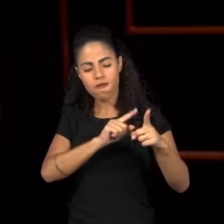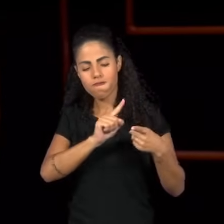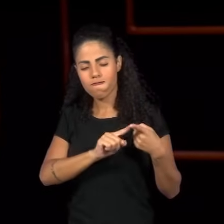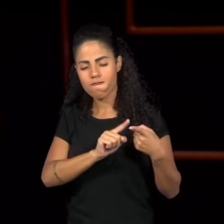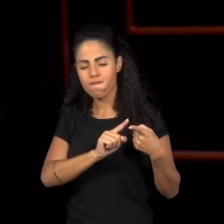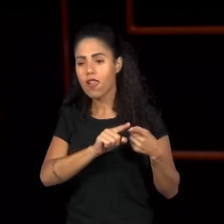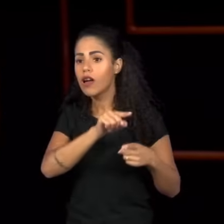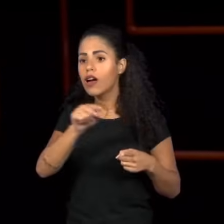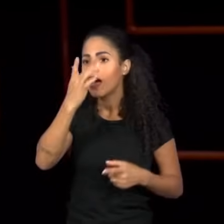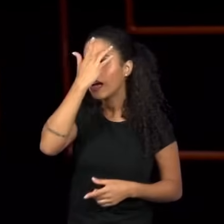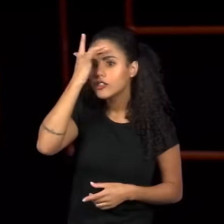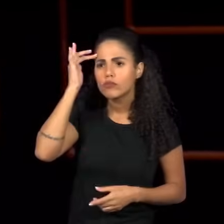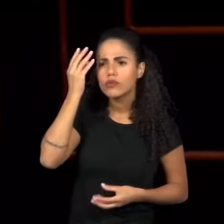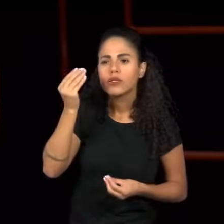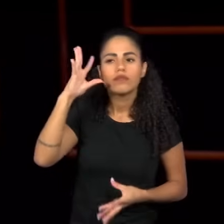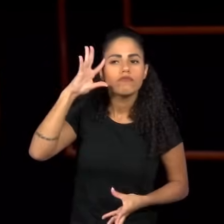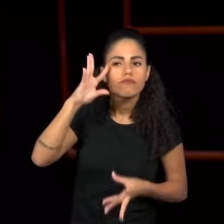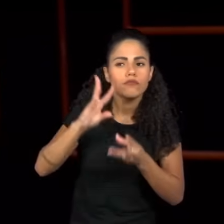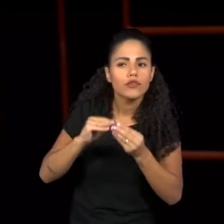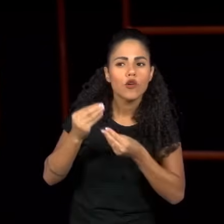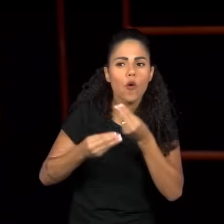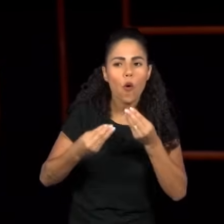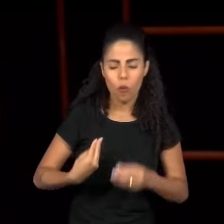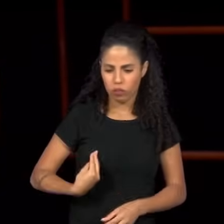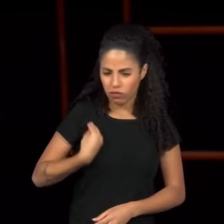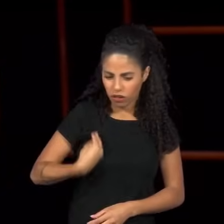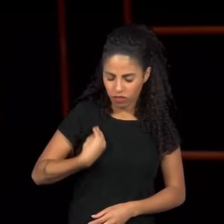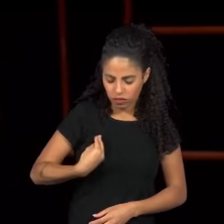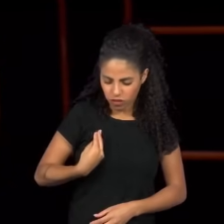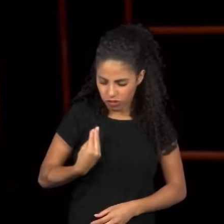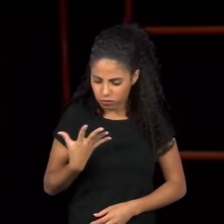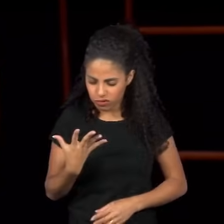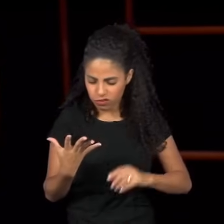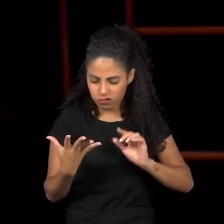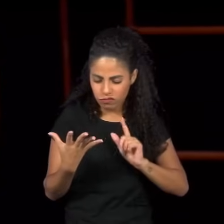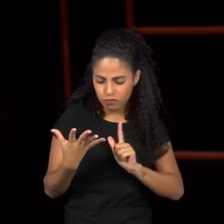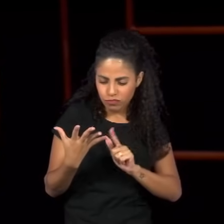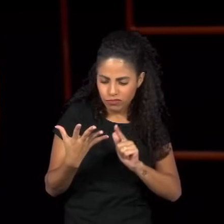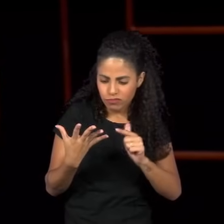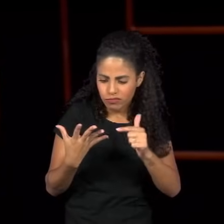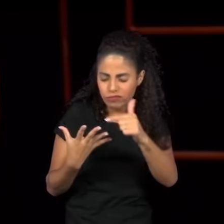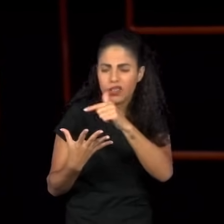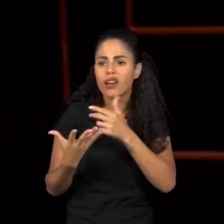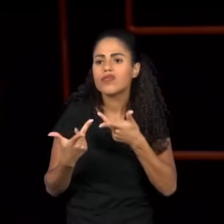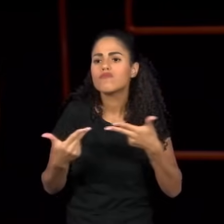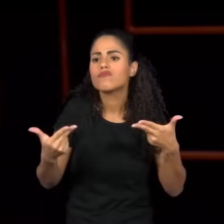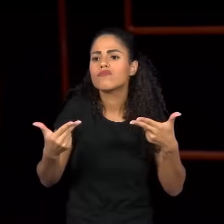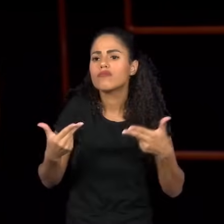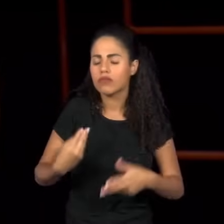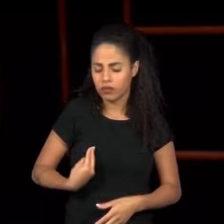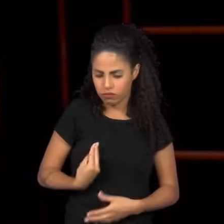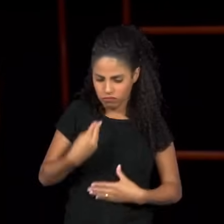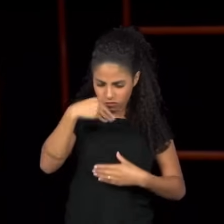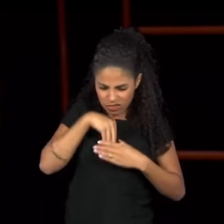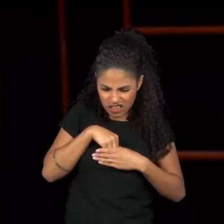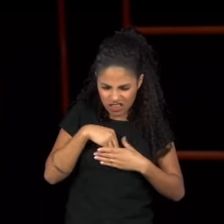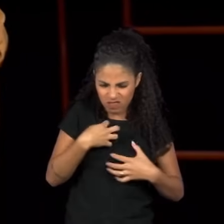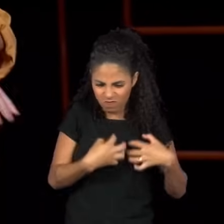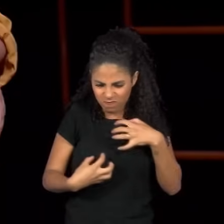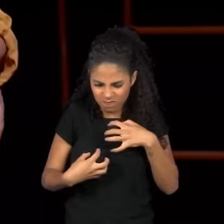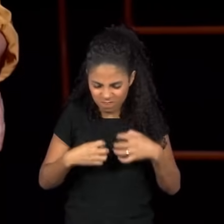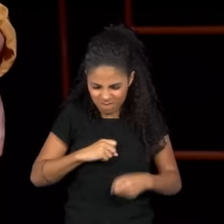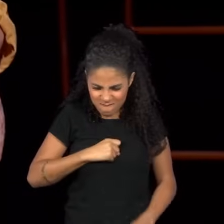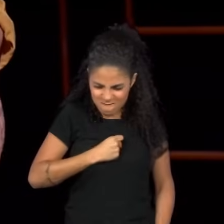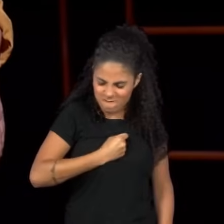pessoas poderem compreender na vida delas o quanto essa amargura, esse ressentimento torna a